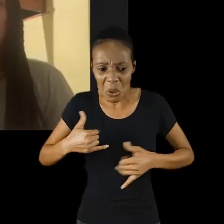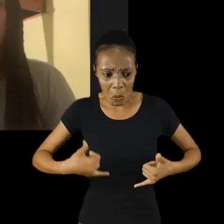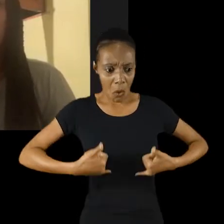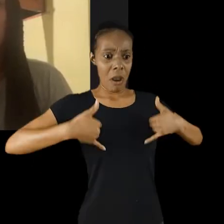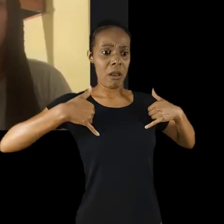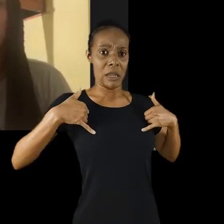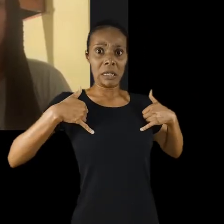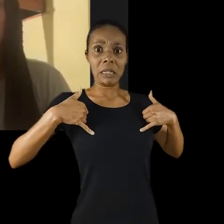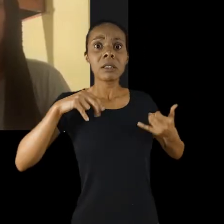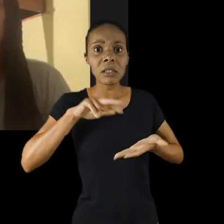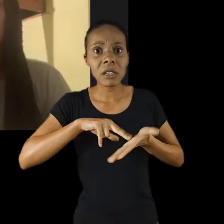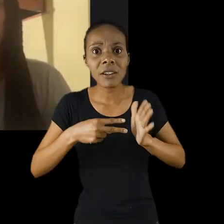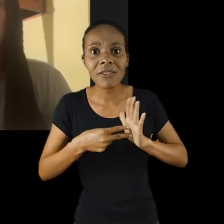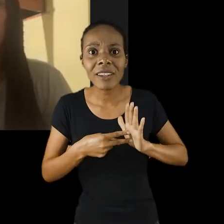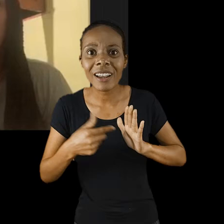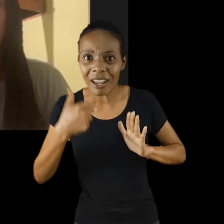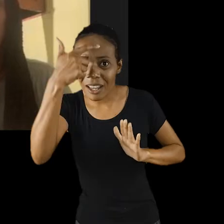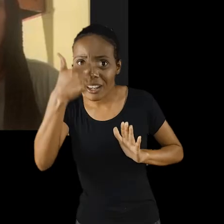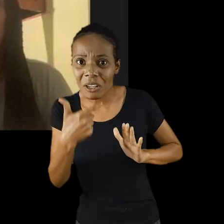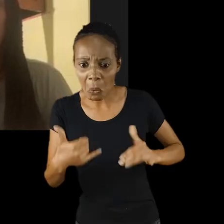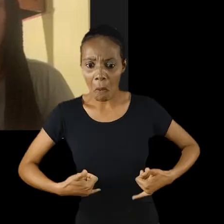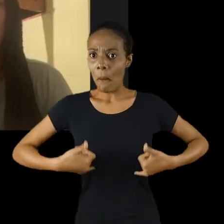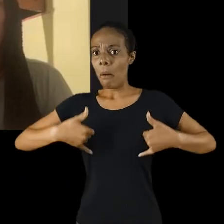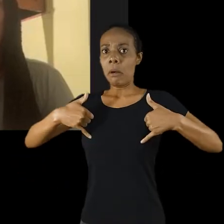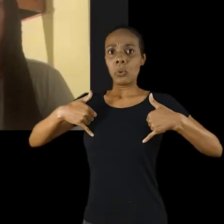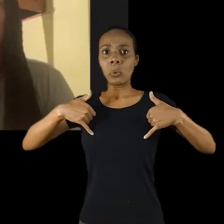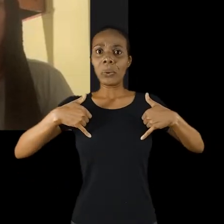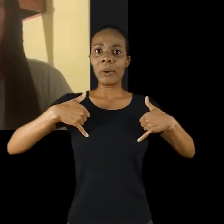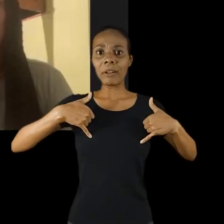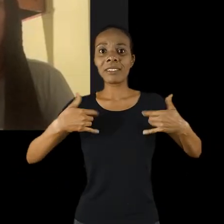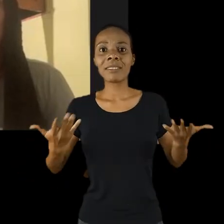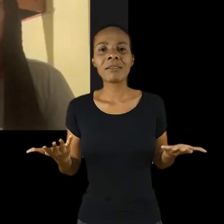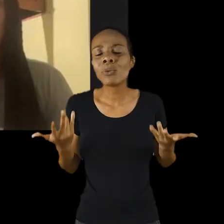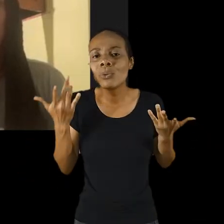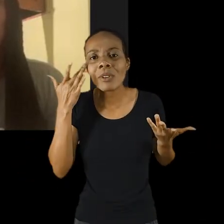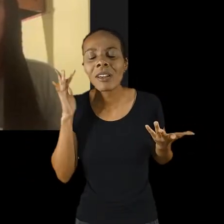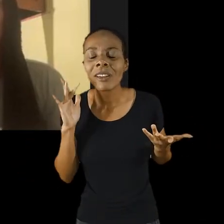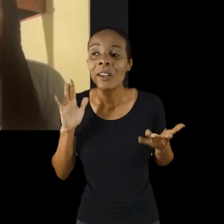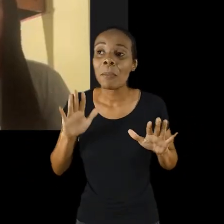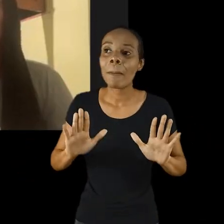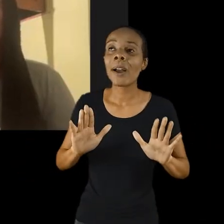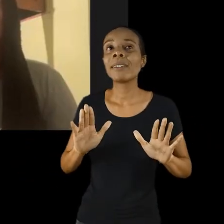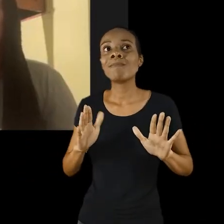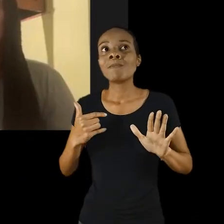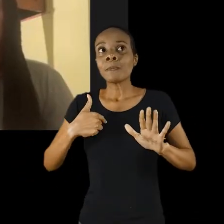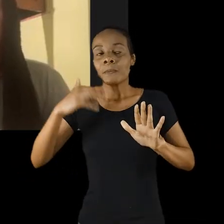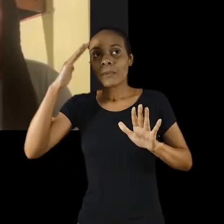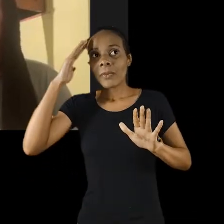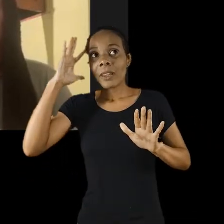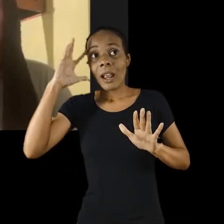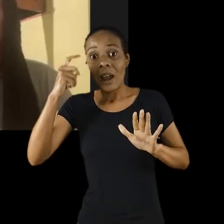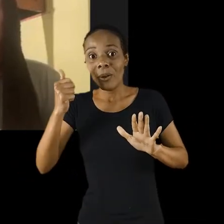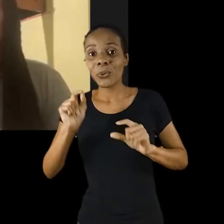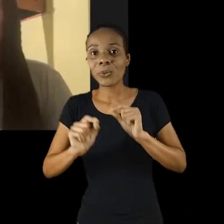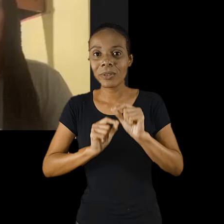eu realmente tiver um orgulho que não seja saudável sobre isso, sabe? Mas eu acho que o